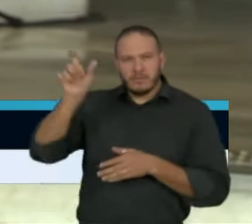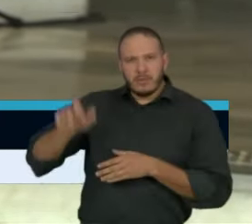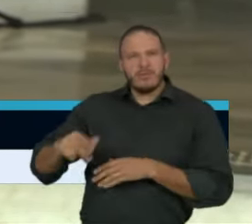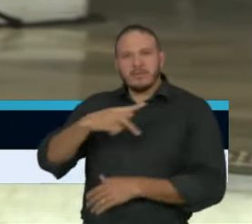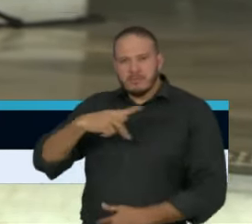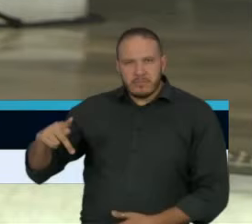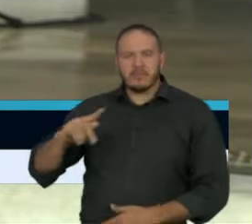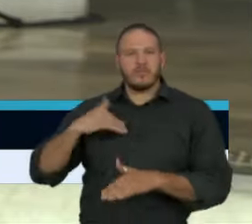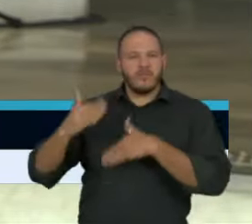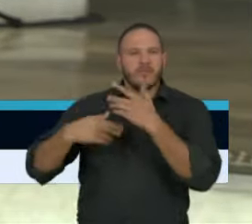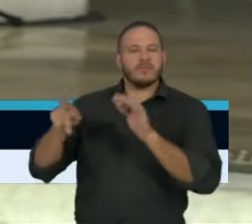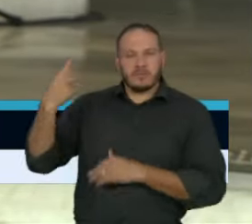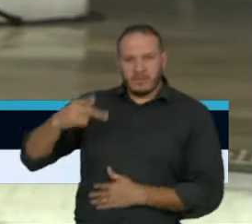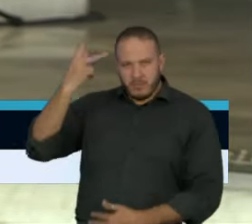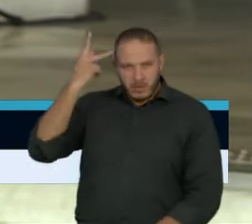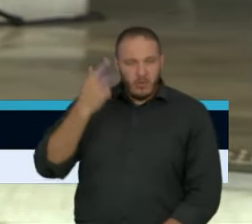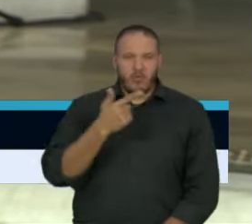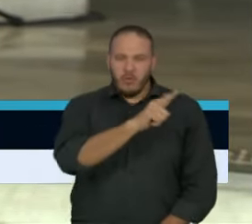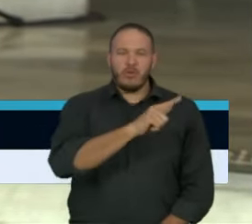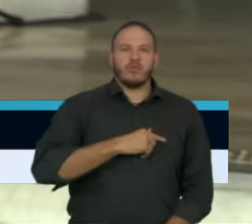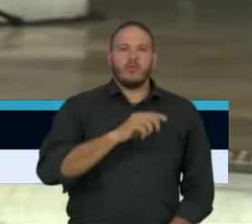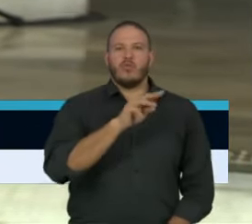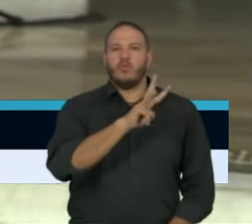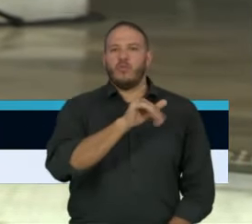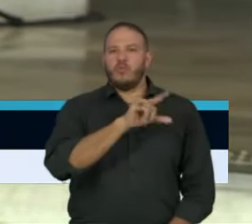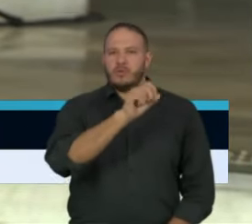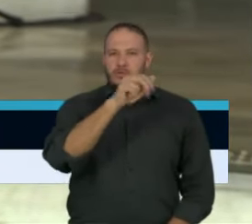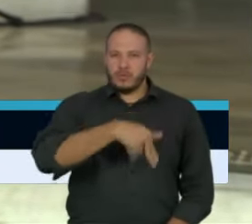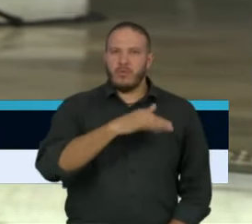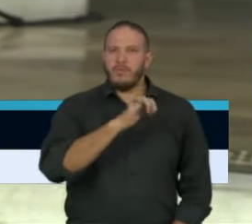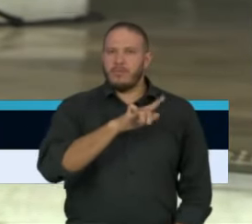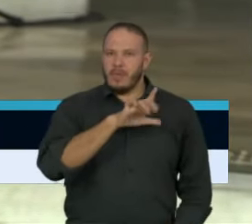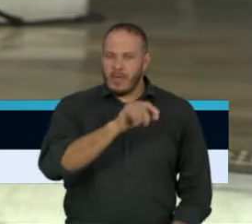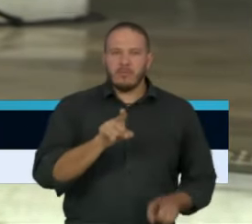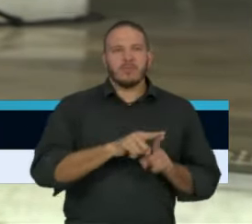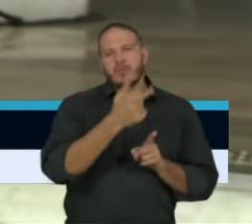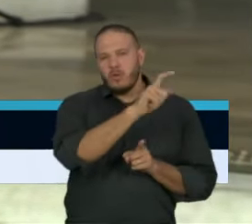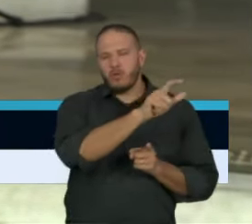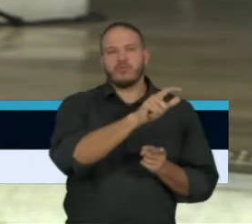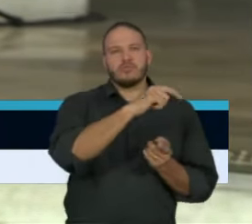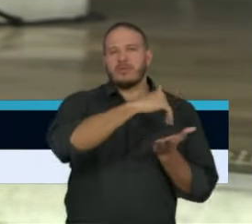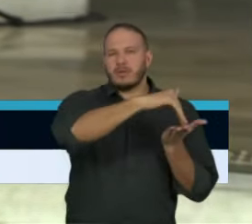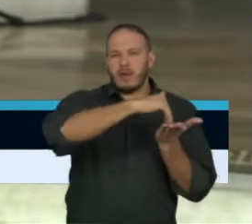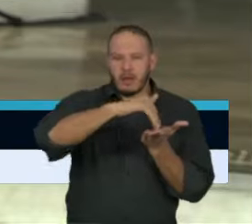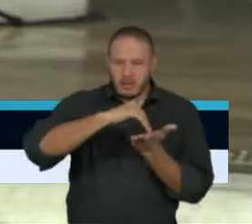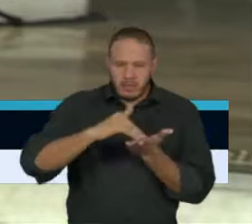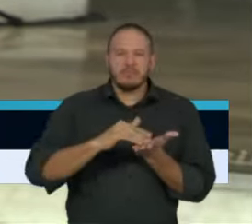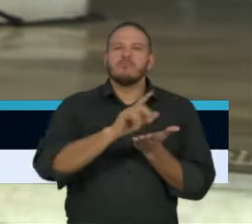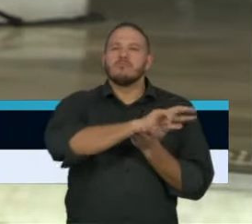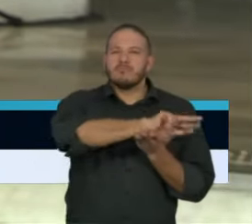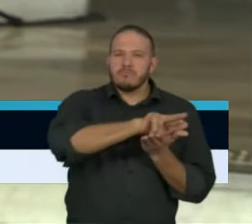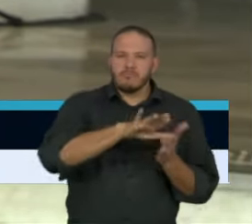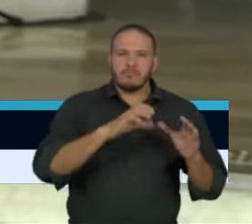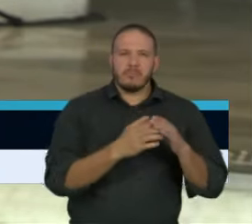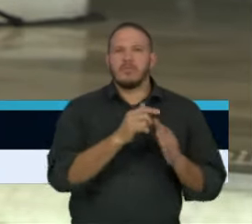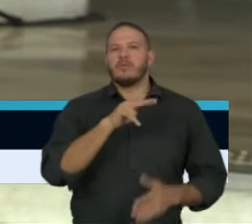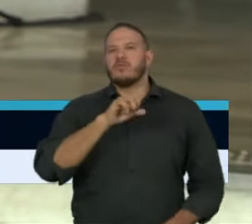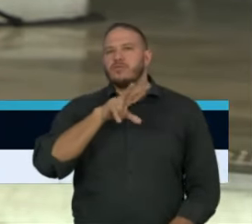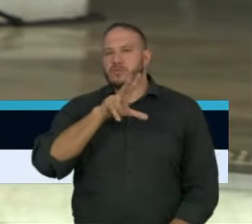Souza, presidente da Investe São Paulo, Wilson Melo, e participam também secretários setoriais, Júlio Serson, Gustavo